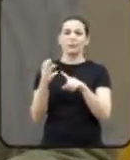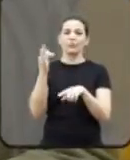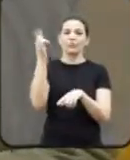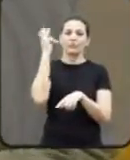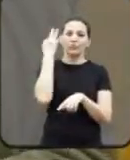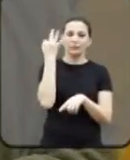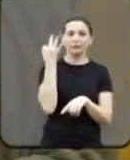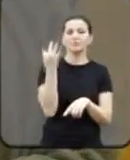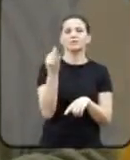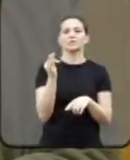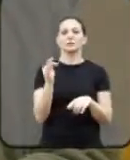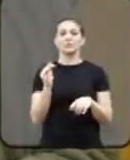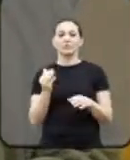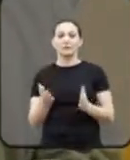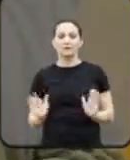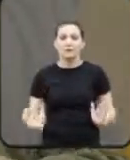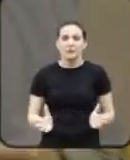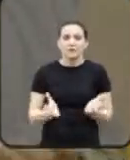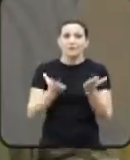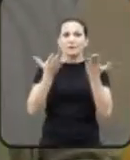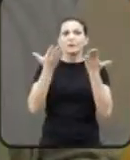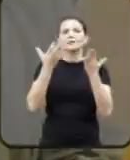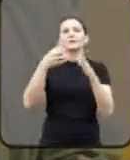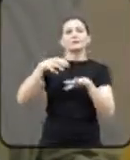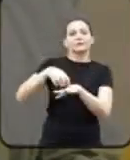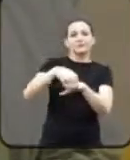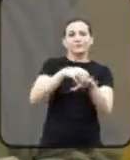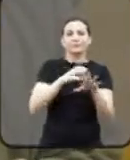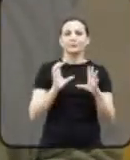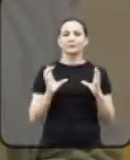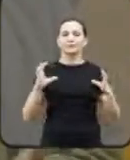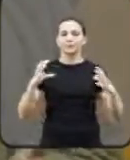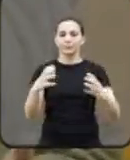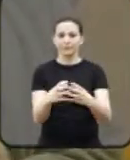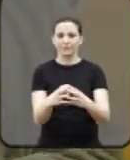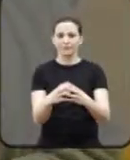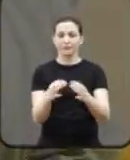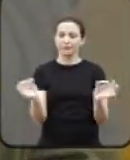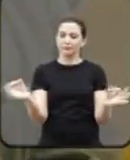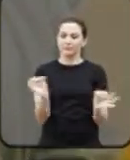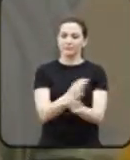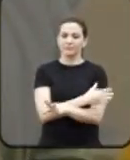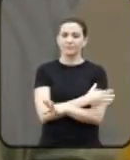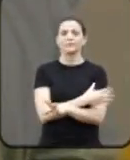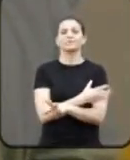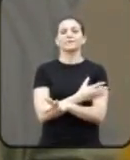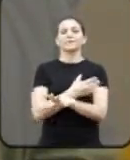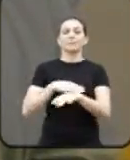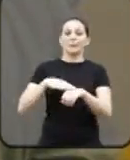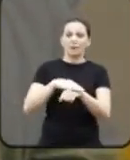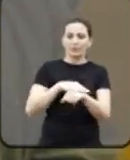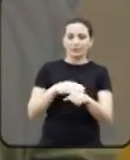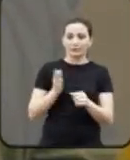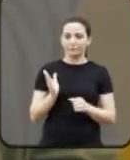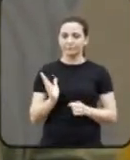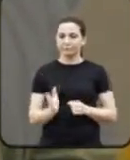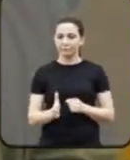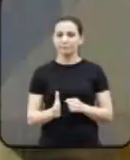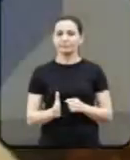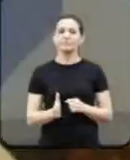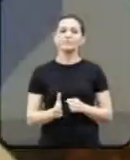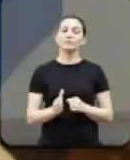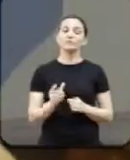município, o Estado e a federação, tem que ter a sua parcela de contribuição para reerguer o transporte coletivo. Vereador, para encerrar a nossa